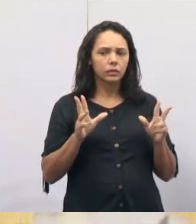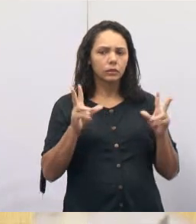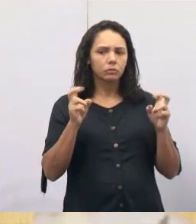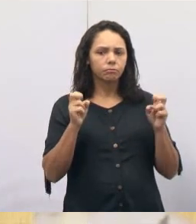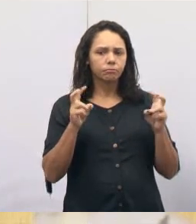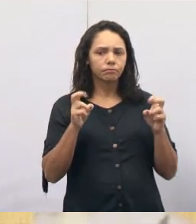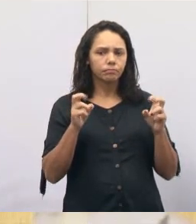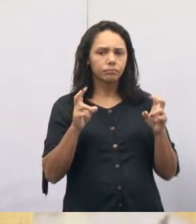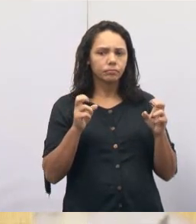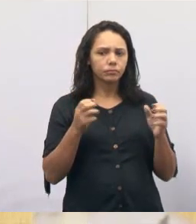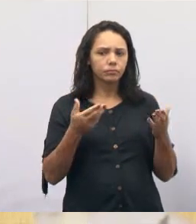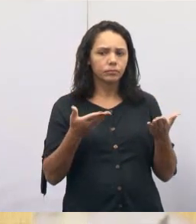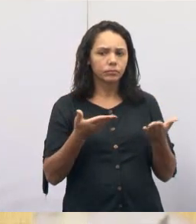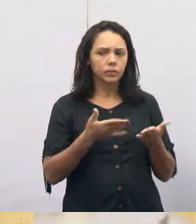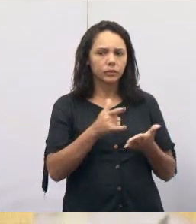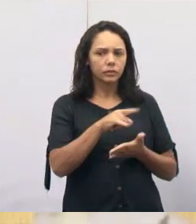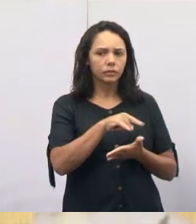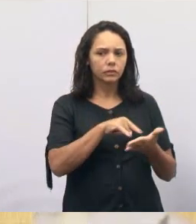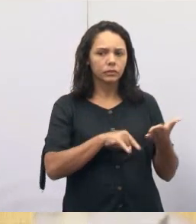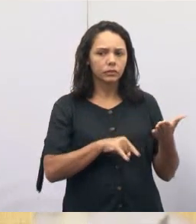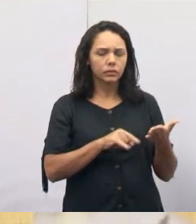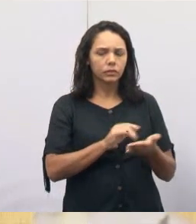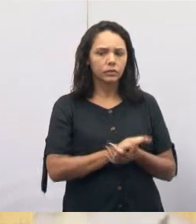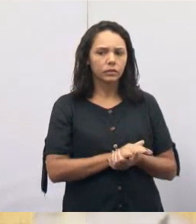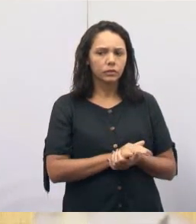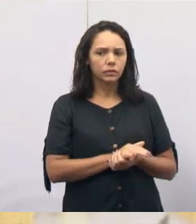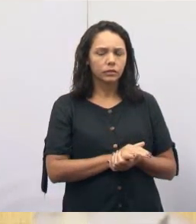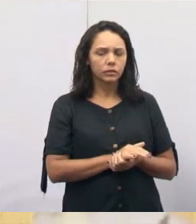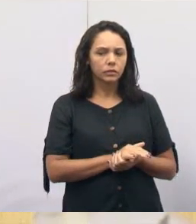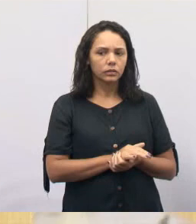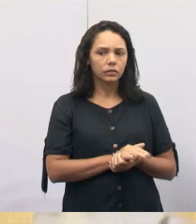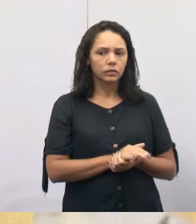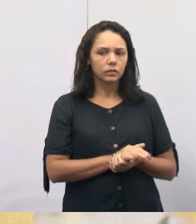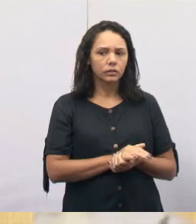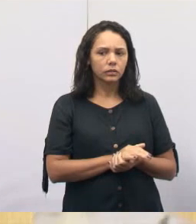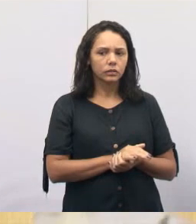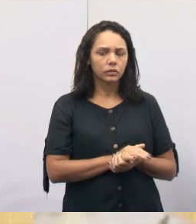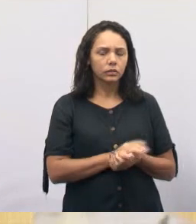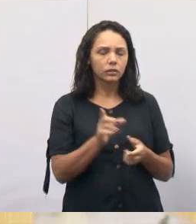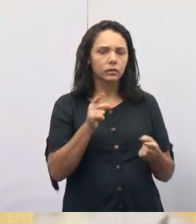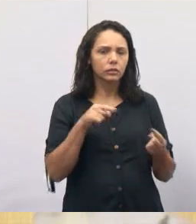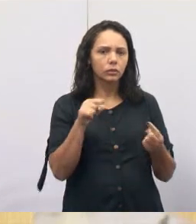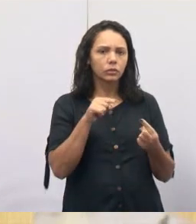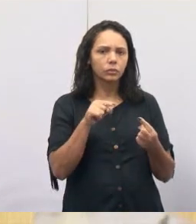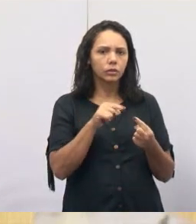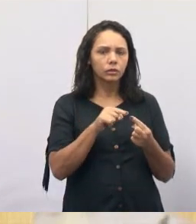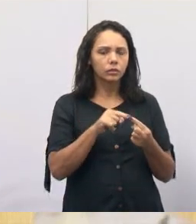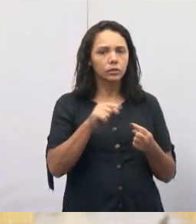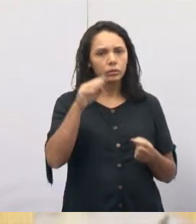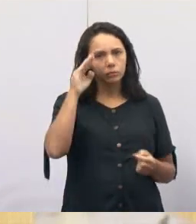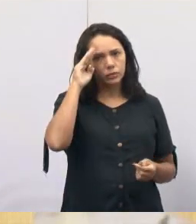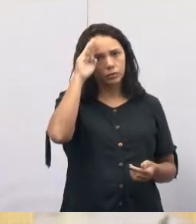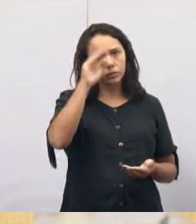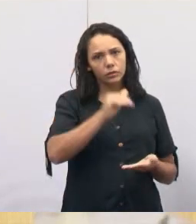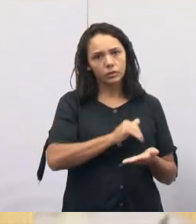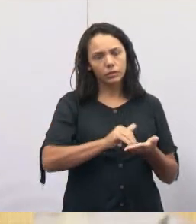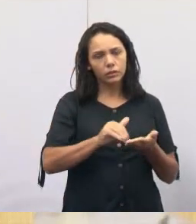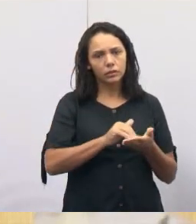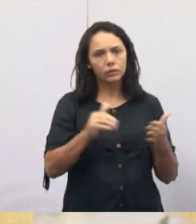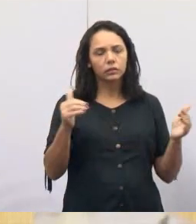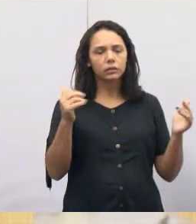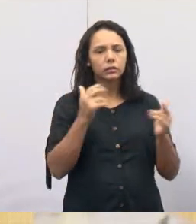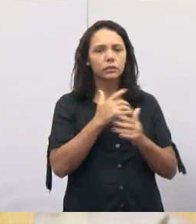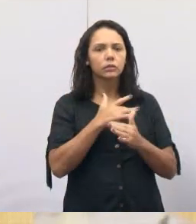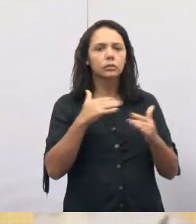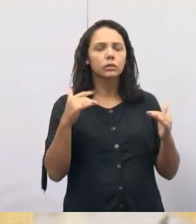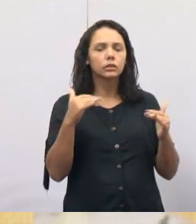narrado neste documento. Considerando, por fim, que o objetivo primário da Secretaria de Mobilidade